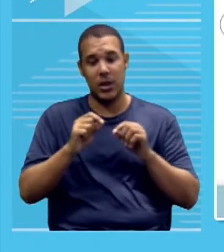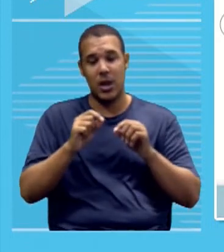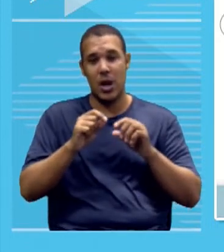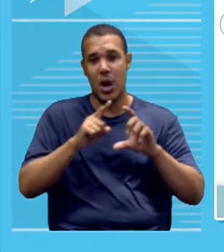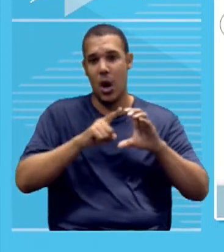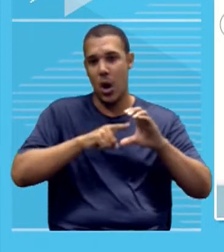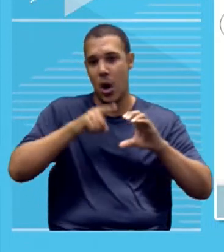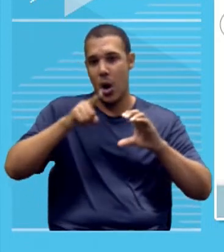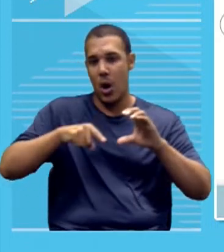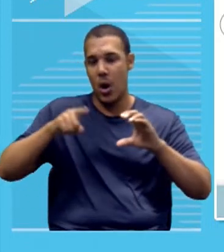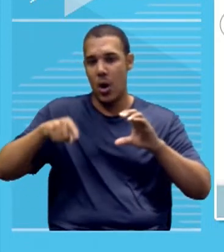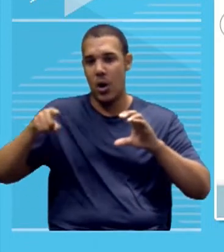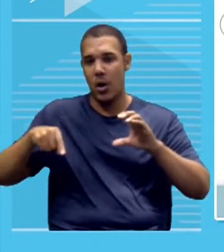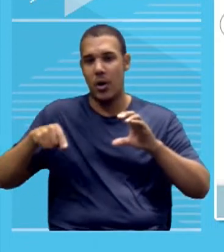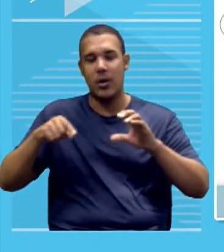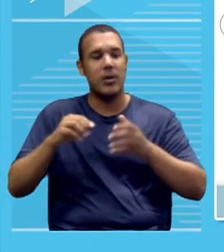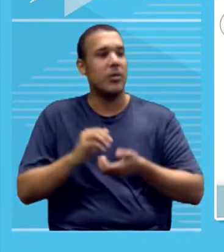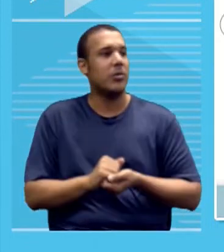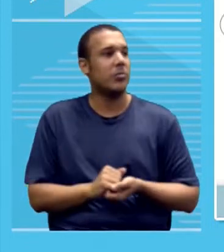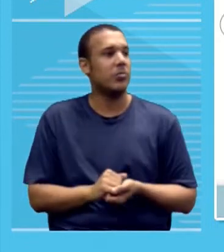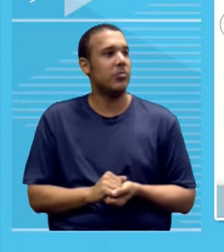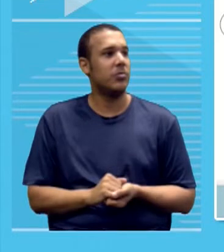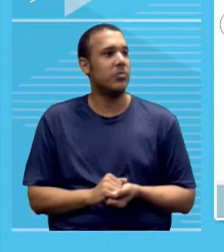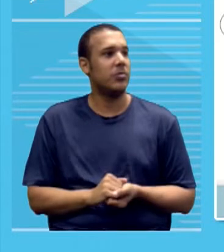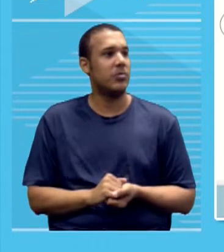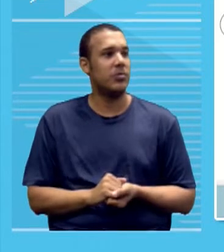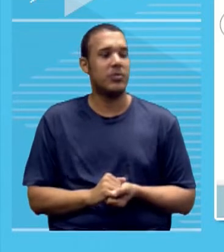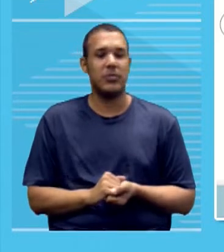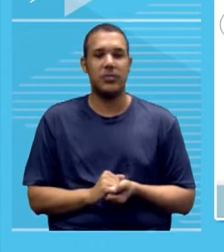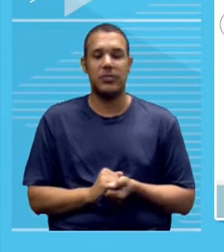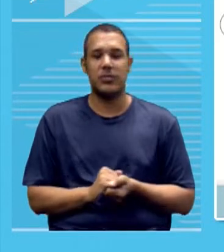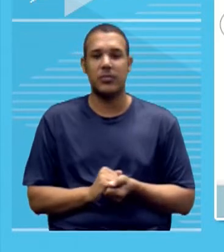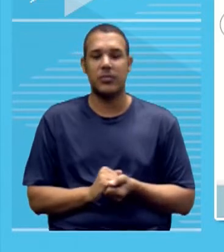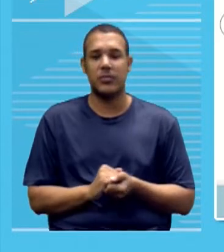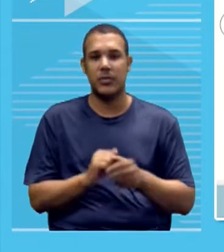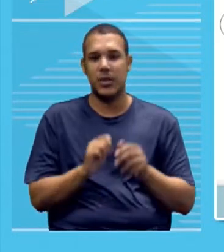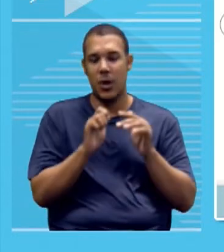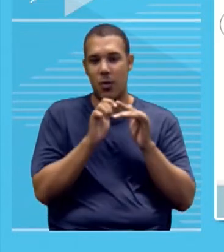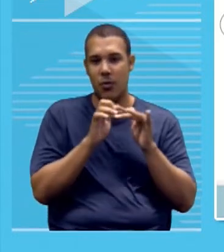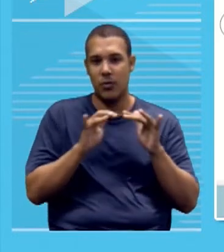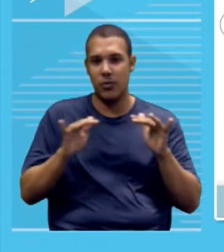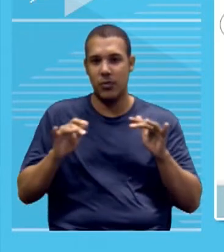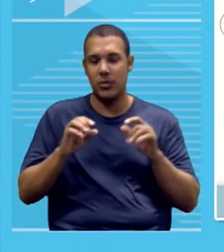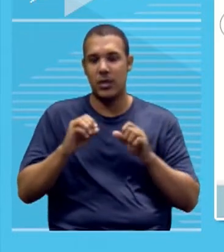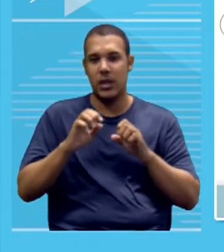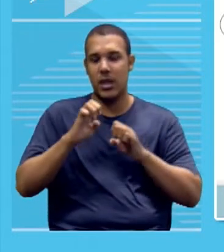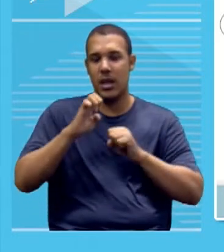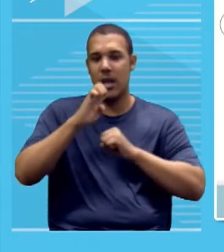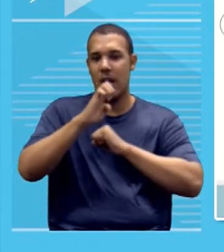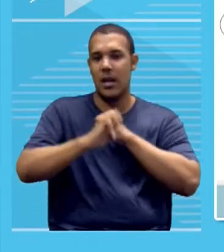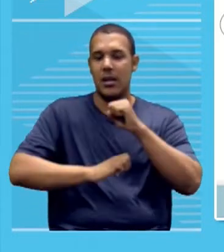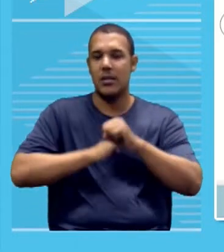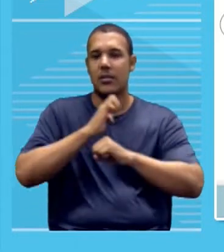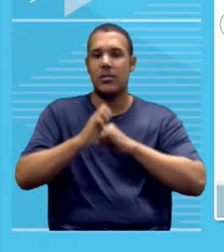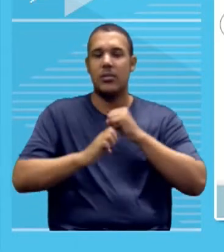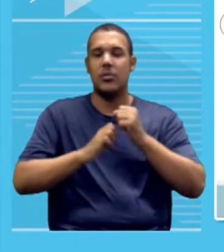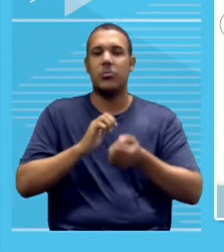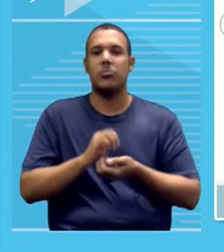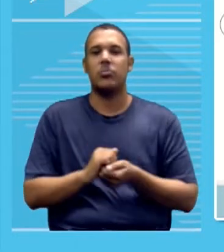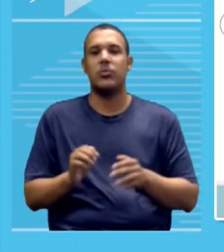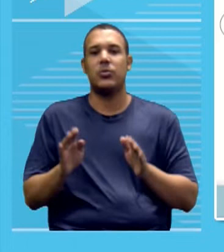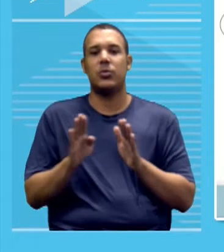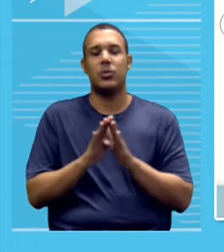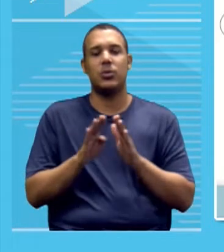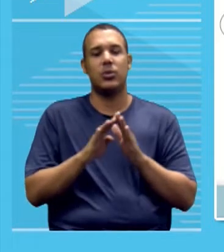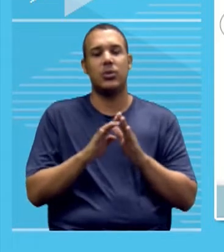elétrica. Uma corrente elétrica é um fluxo, tá bom? De quê? De elétrons. Tudo que é corrente é